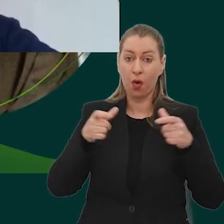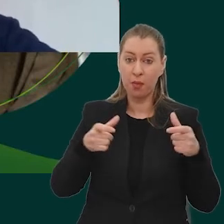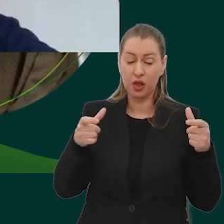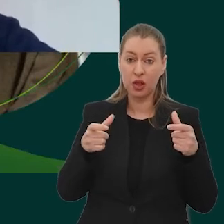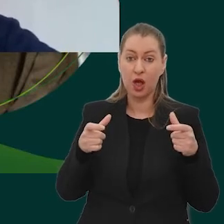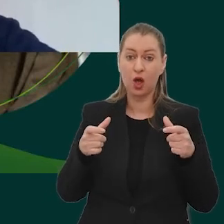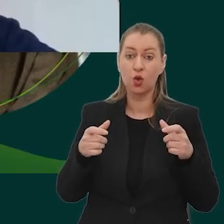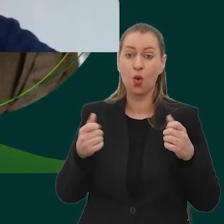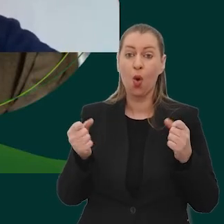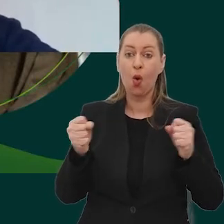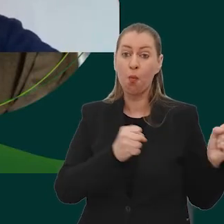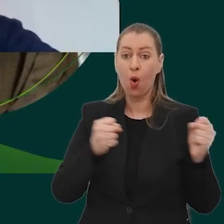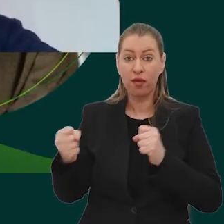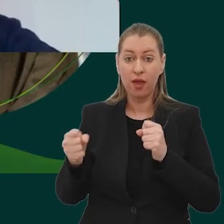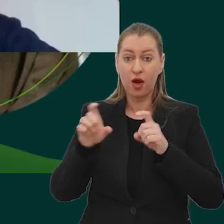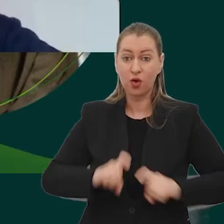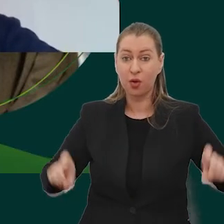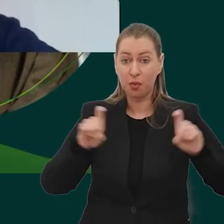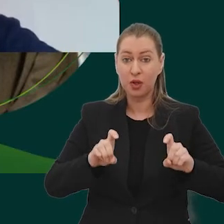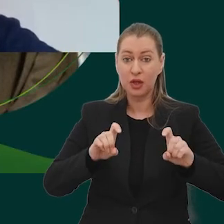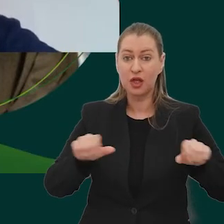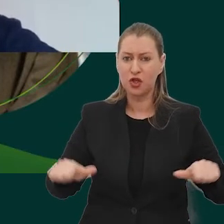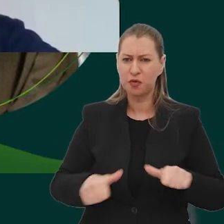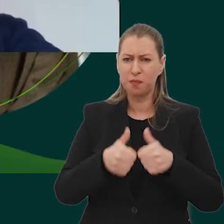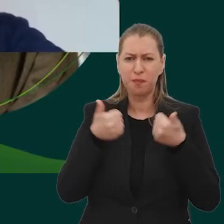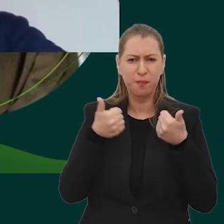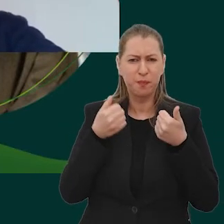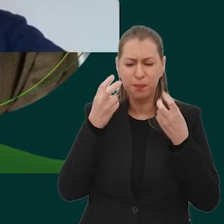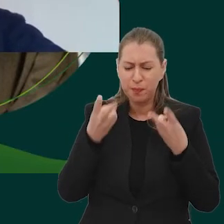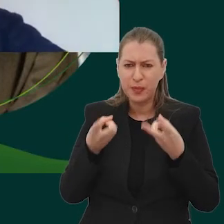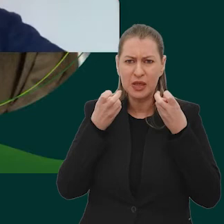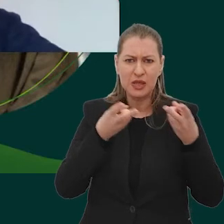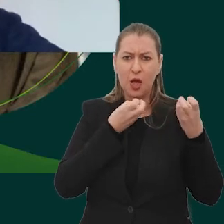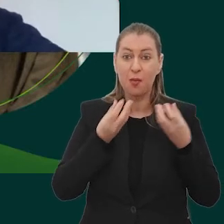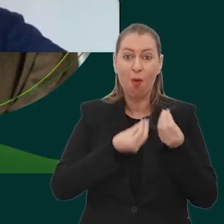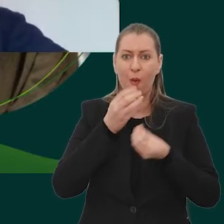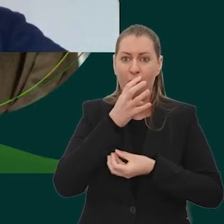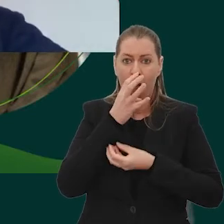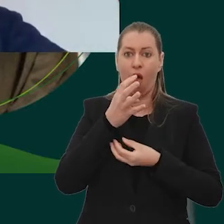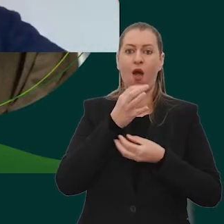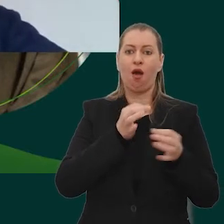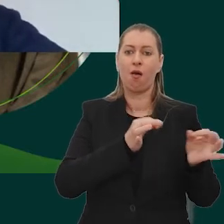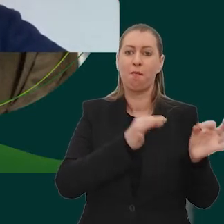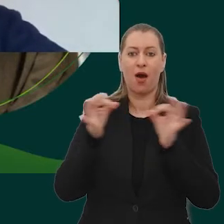poder computacional, a gente vai conseguindo ver o quão incrível pode ser, né? Uhum.